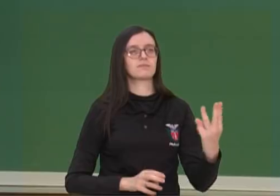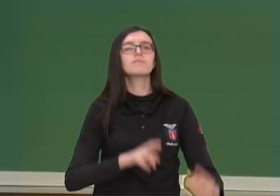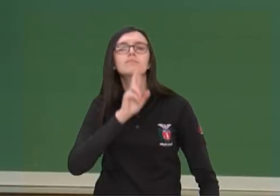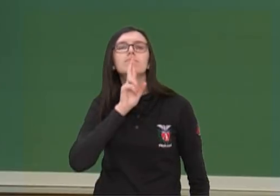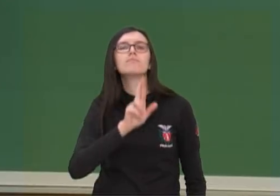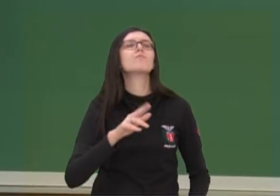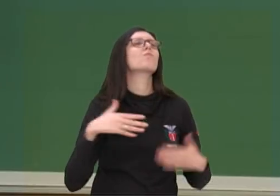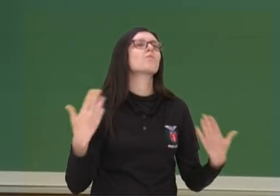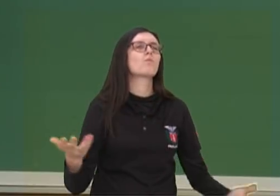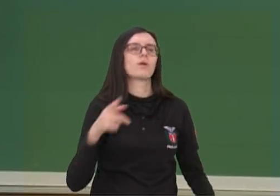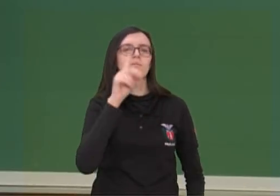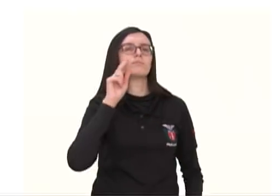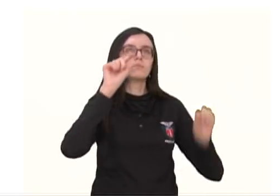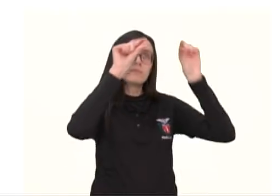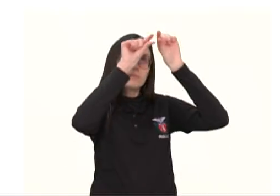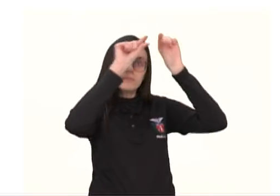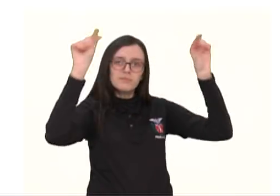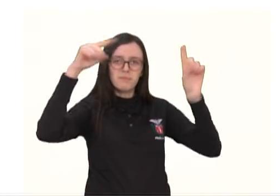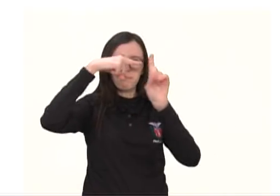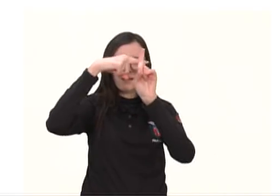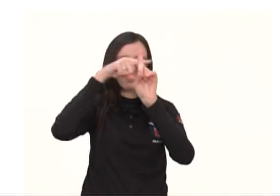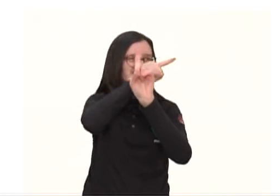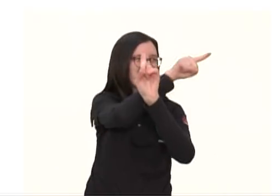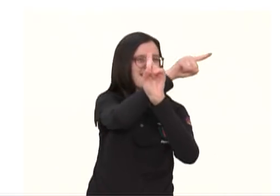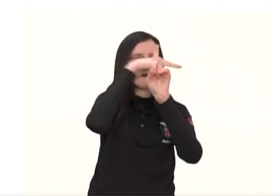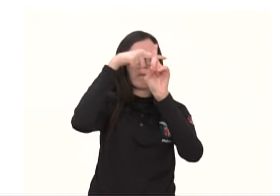de 34.568 mais